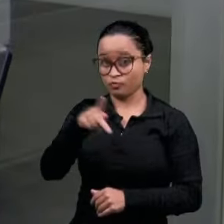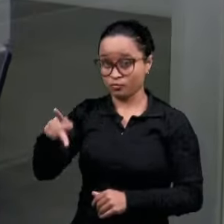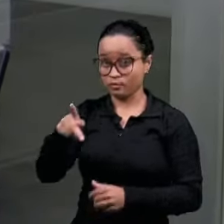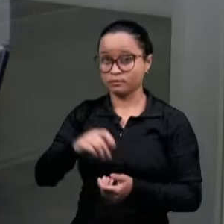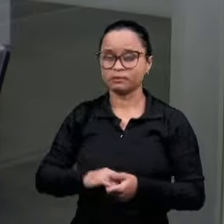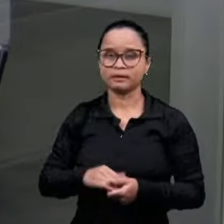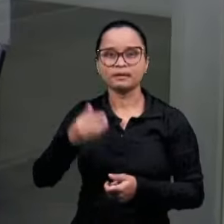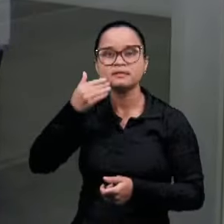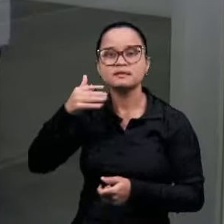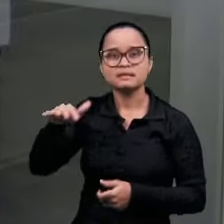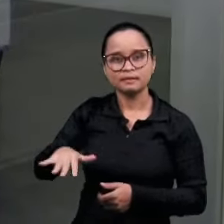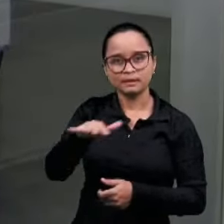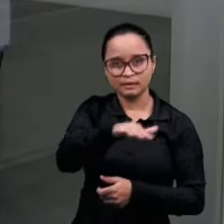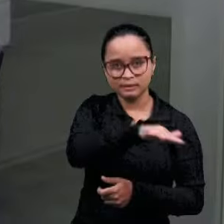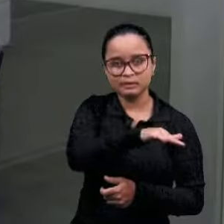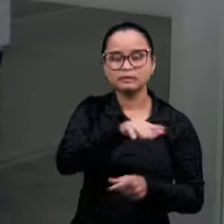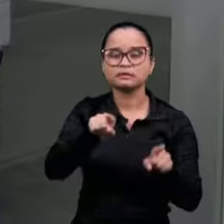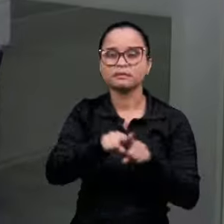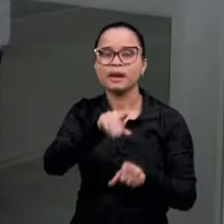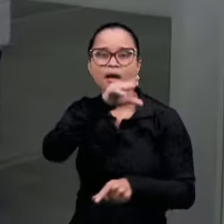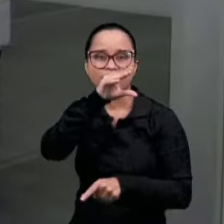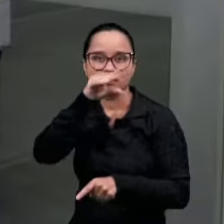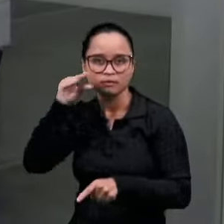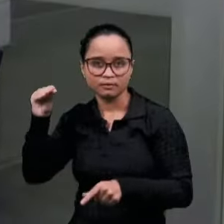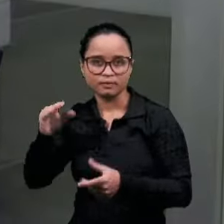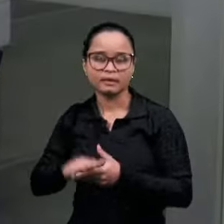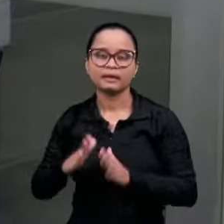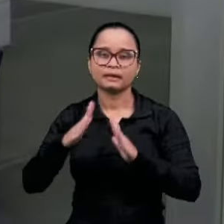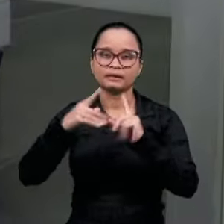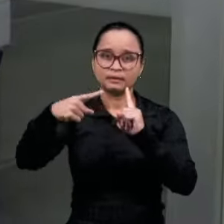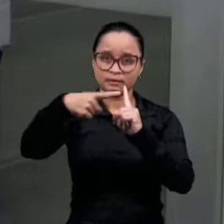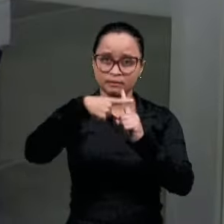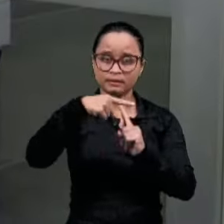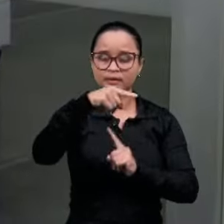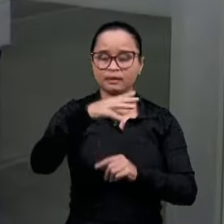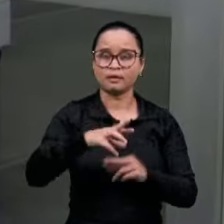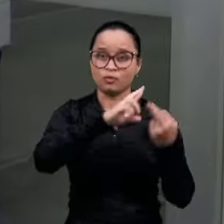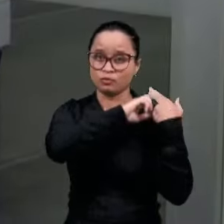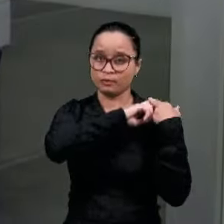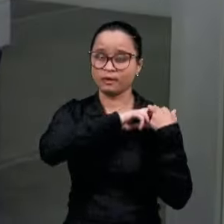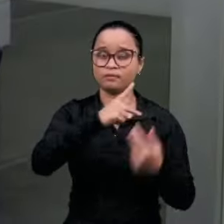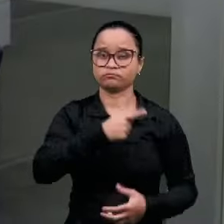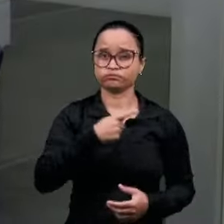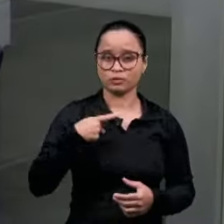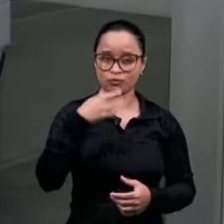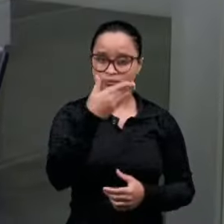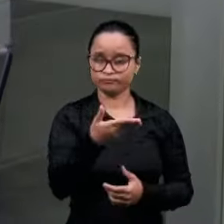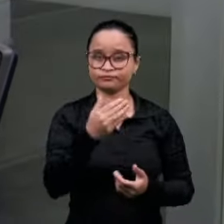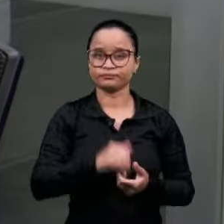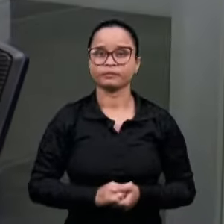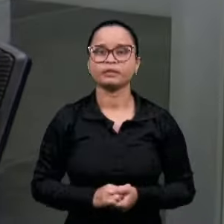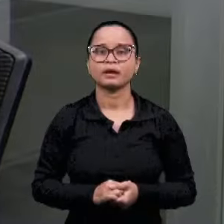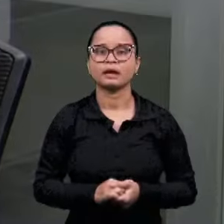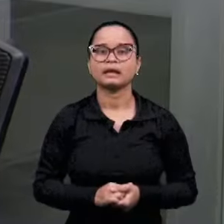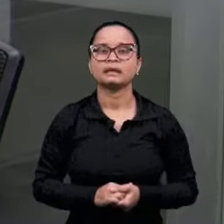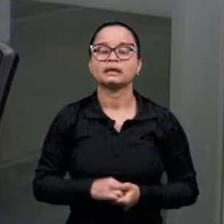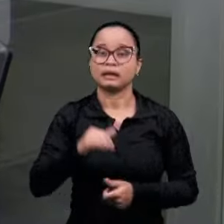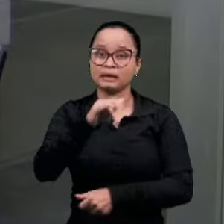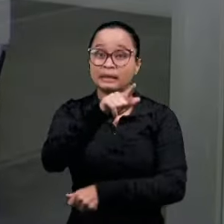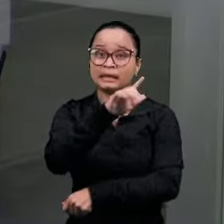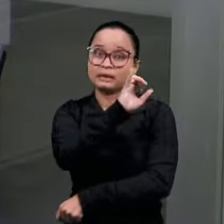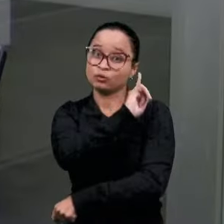de crianças, intermediária e adolescente, na igreja que eu estava pastor, ali em Niterói